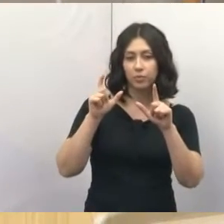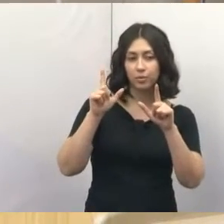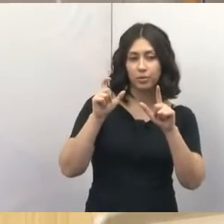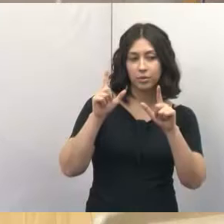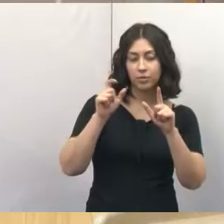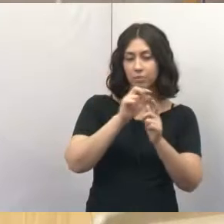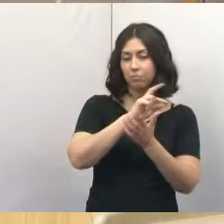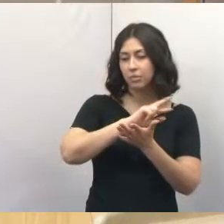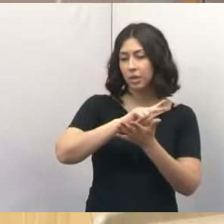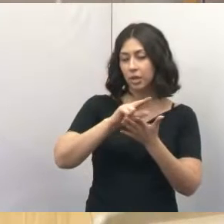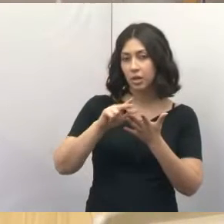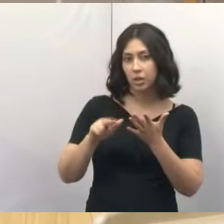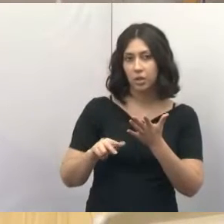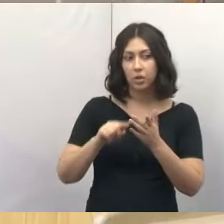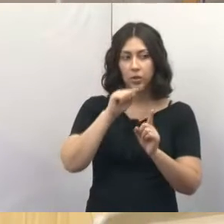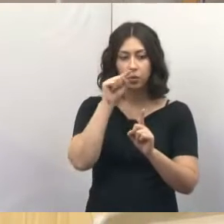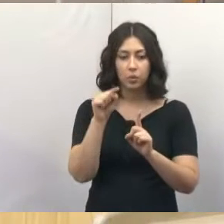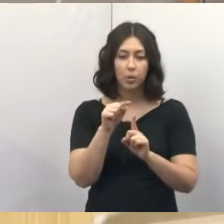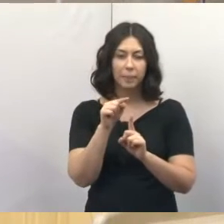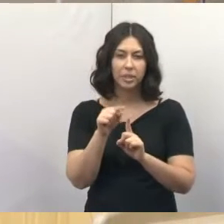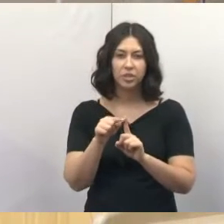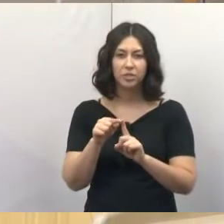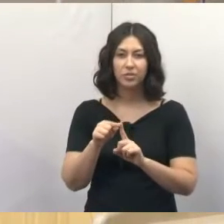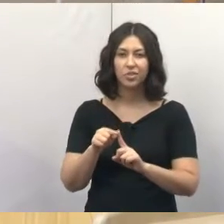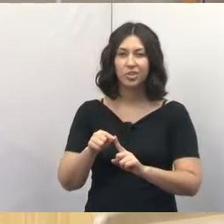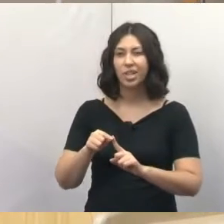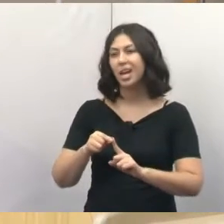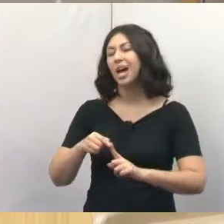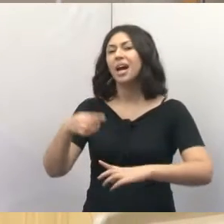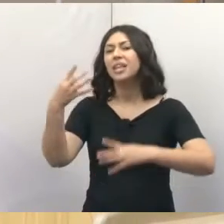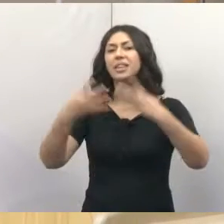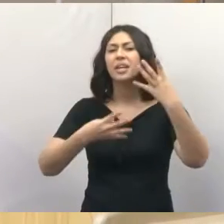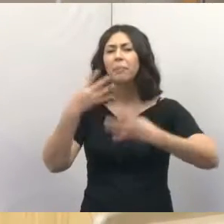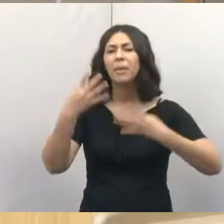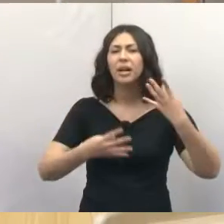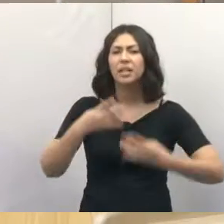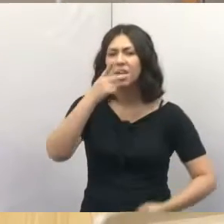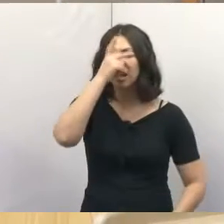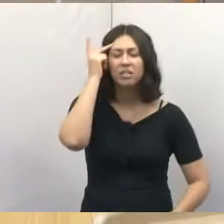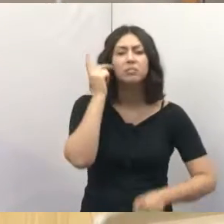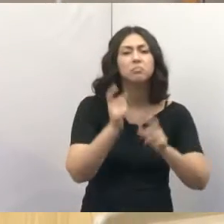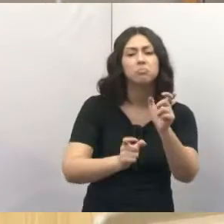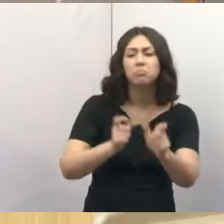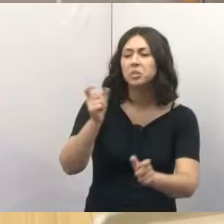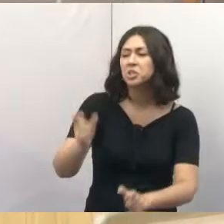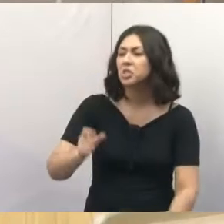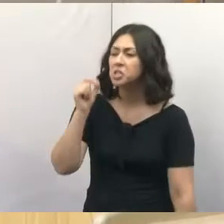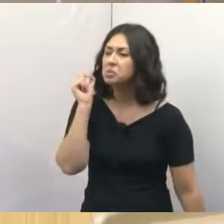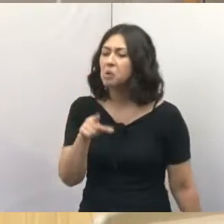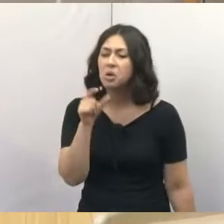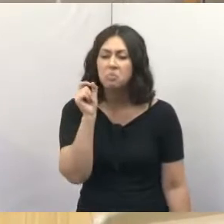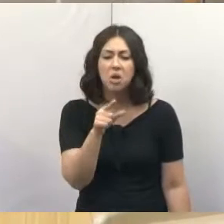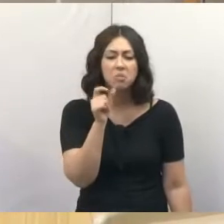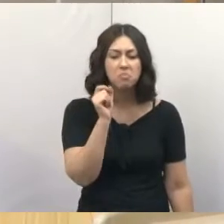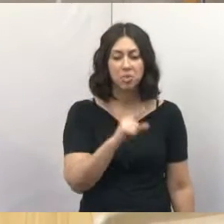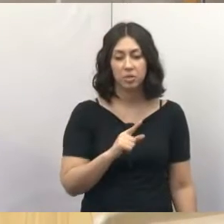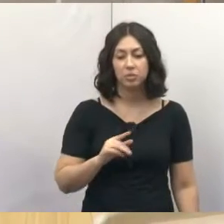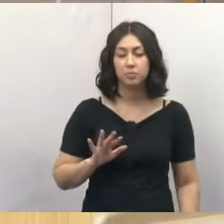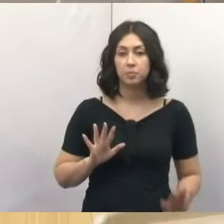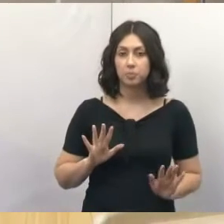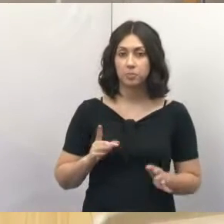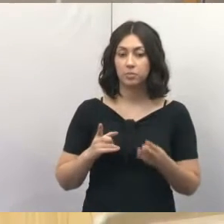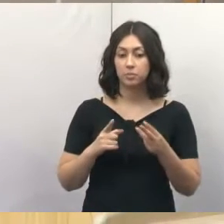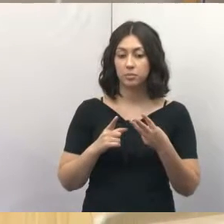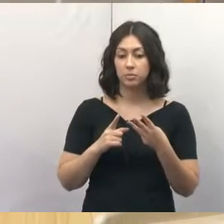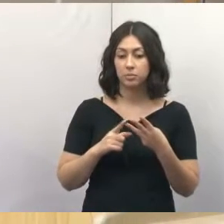do legislativo, com finalidade de macular a imagem e a honra dos edis, ferindo o Estado Democrático de Direito.